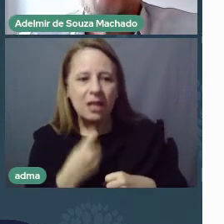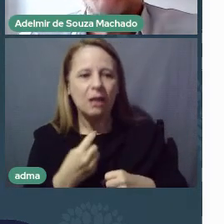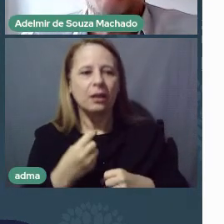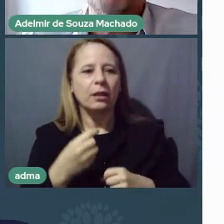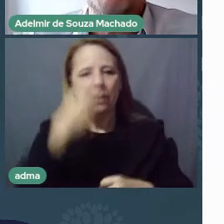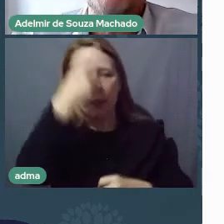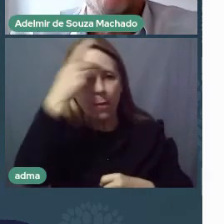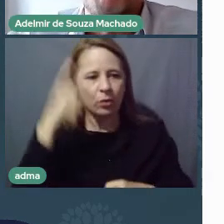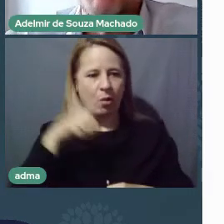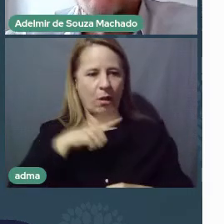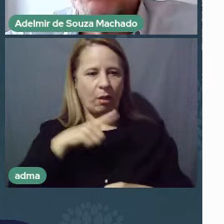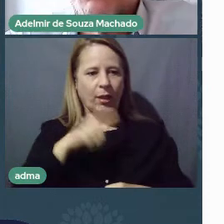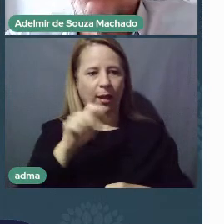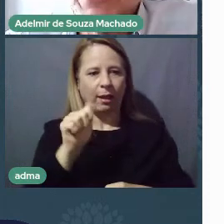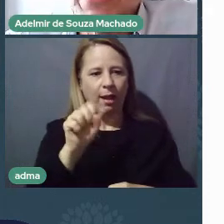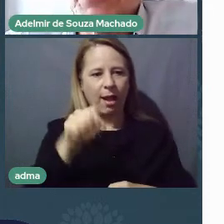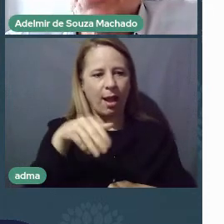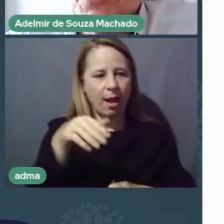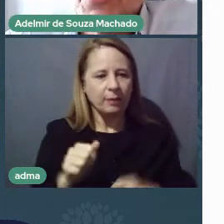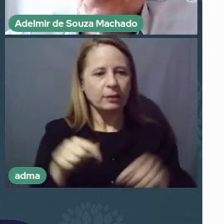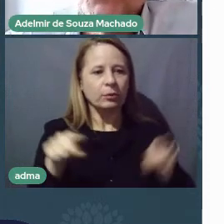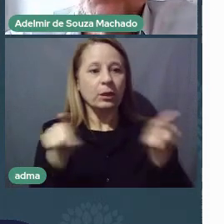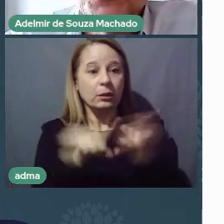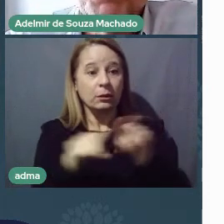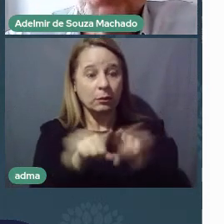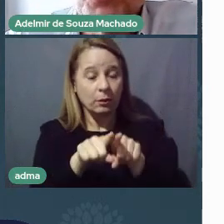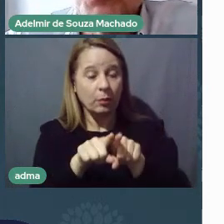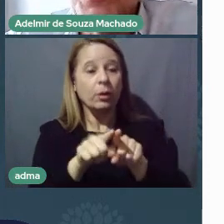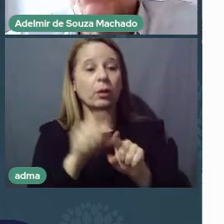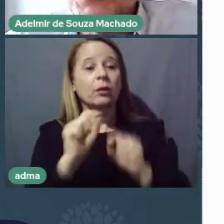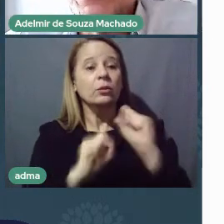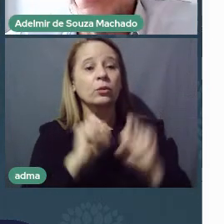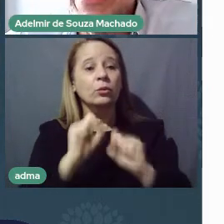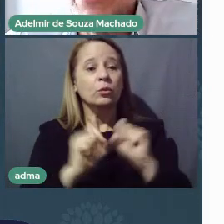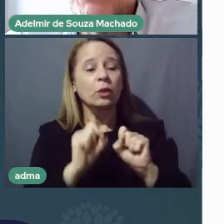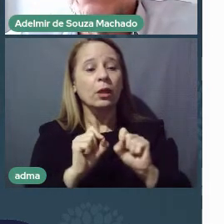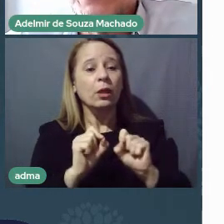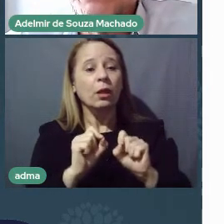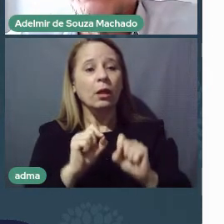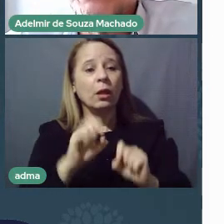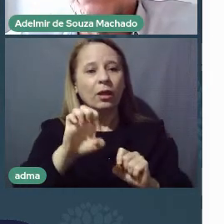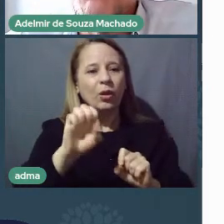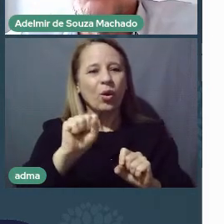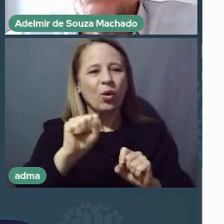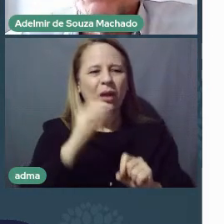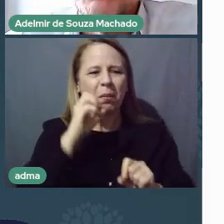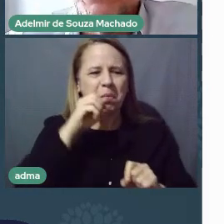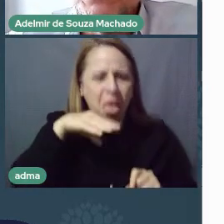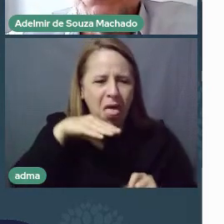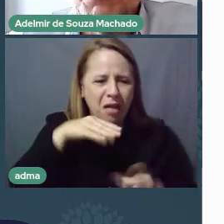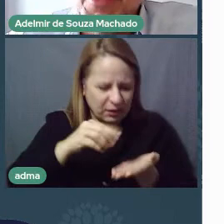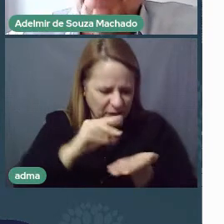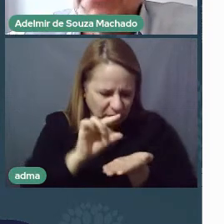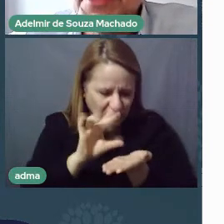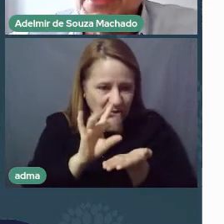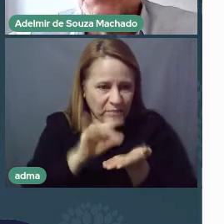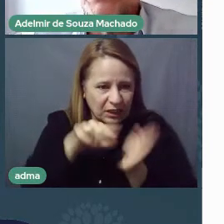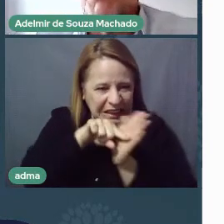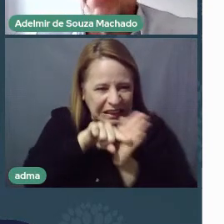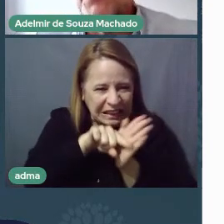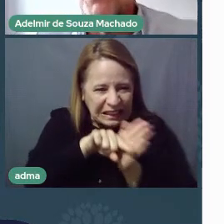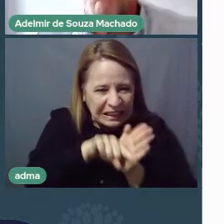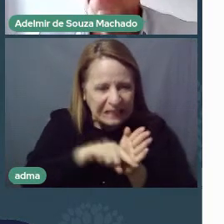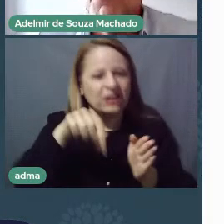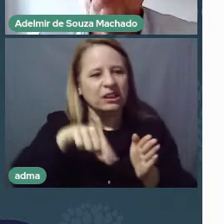asmático, mas também pode ser encontrado no esputo, né, no escarro, na secreção desse